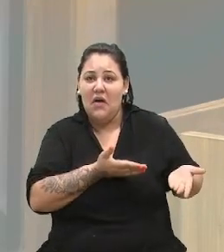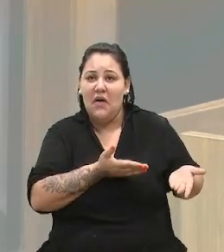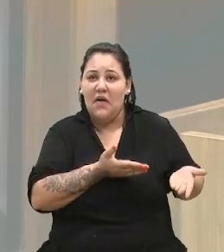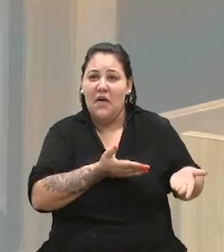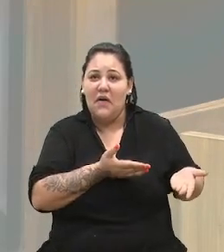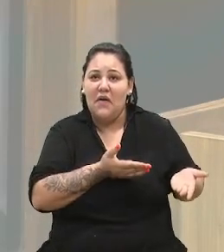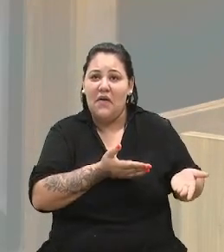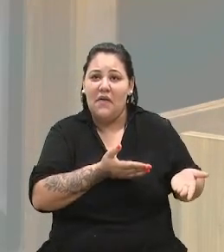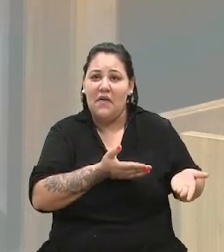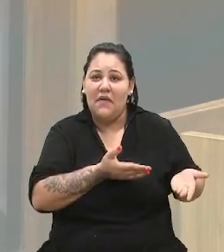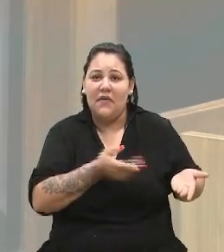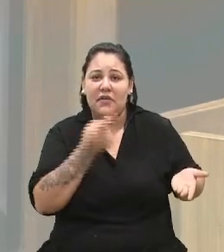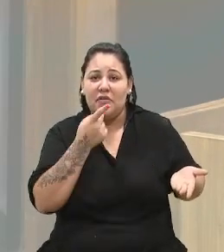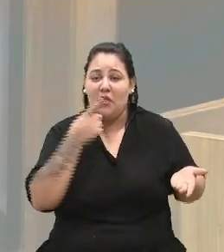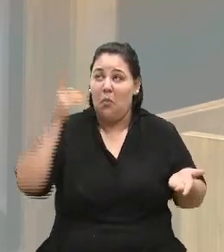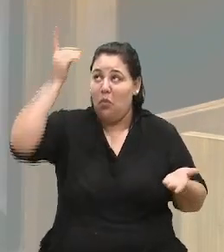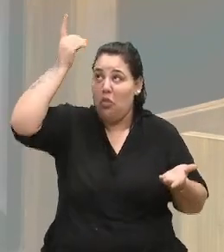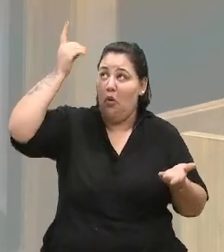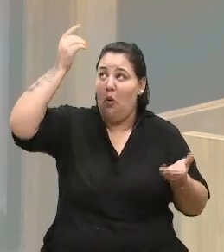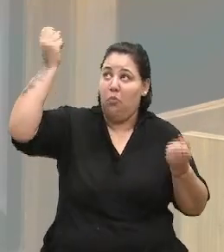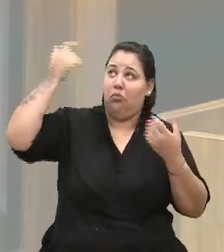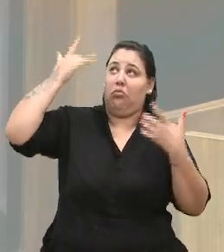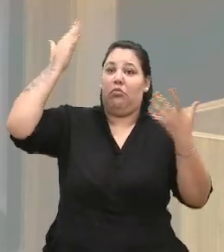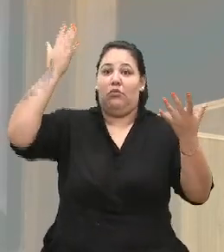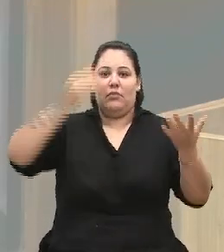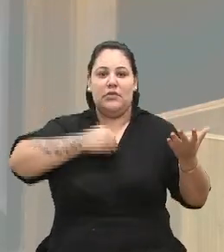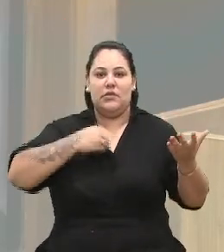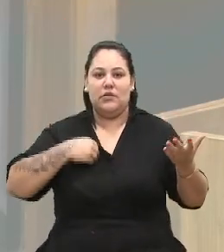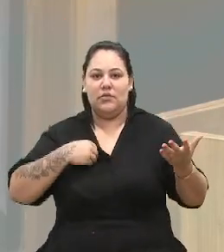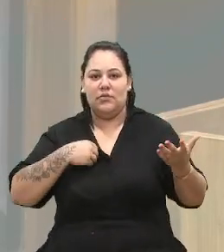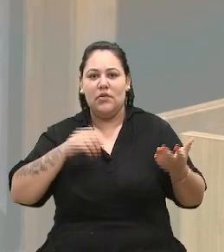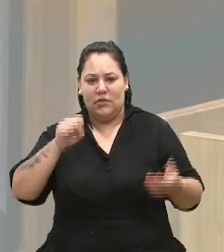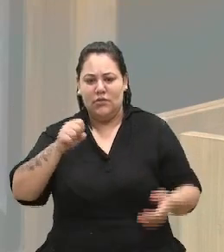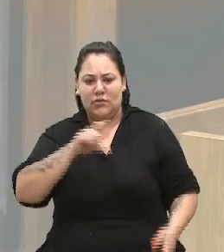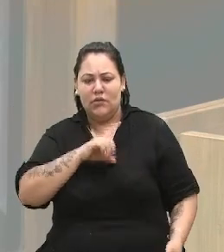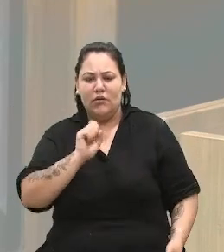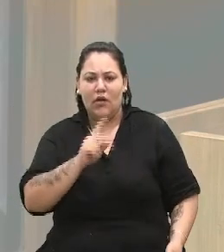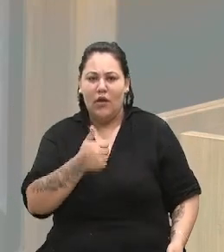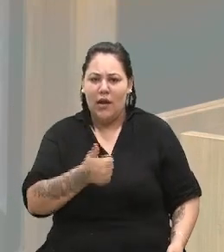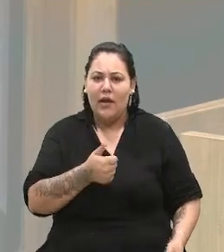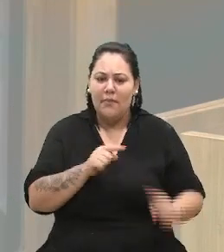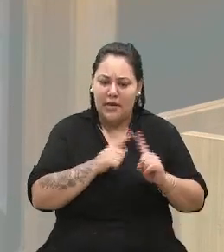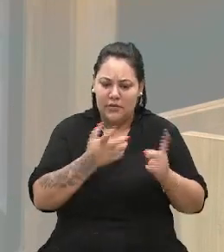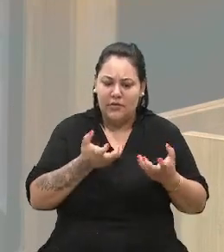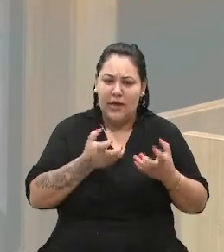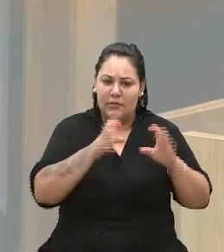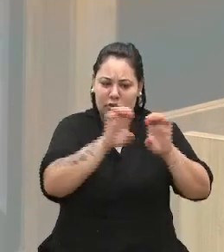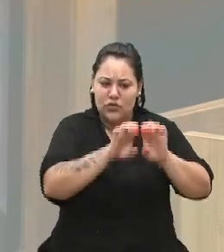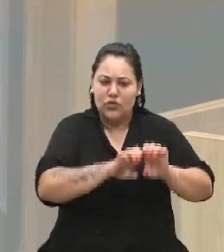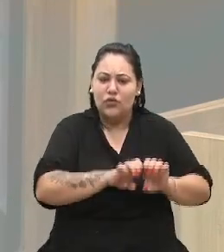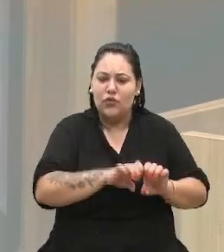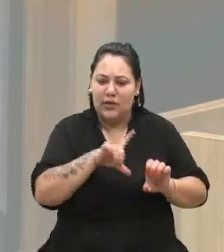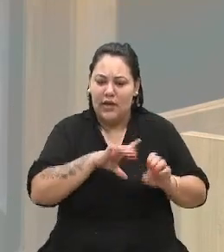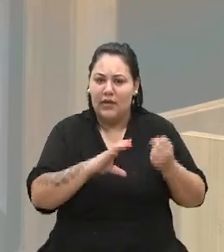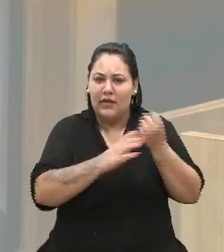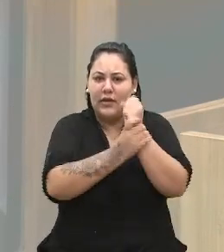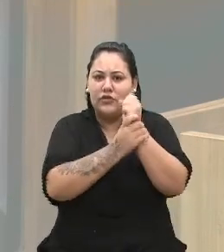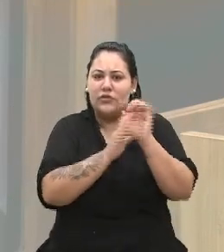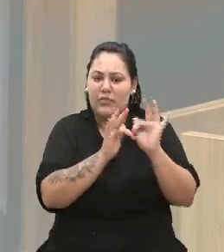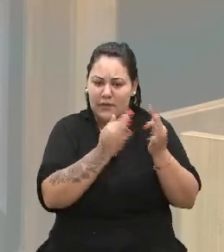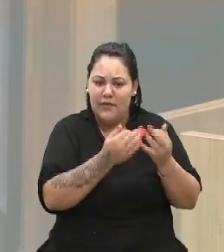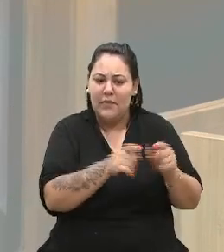a questão, o dom da medicina, não tem, só que eu quero ter uma estrutura de atendimento adequada e eu quero ter garantias para a minha